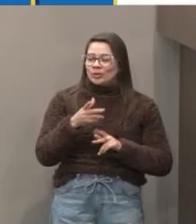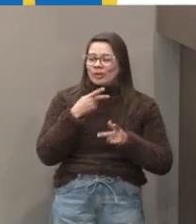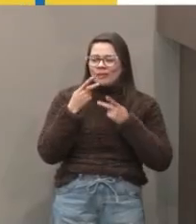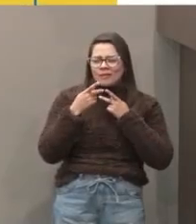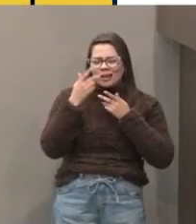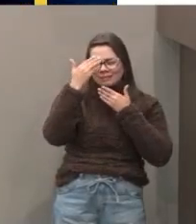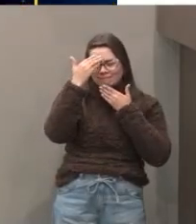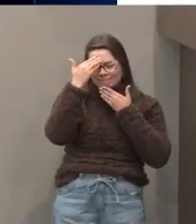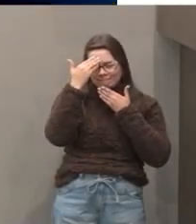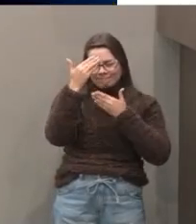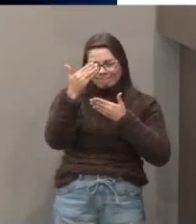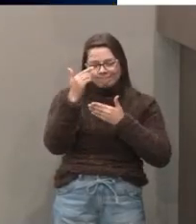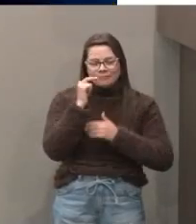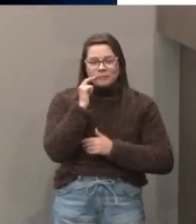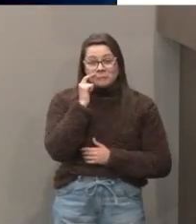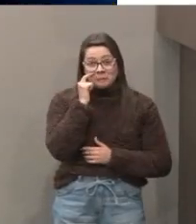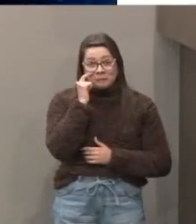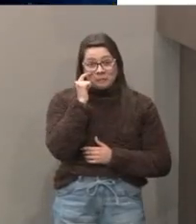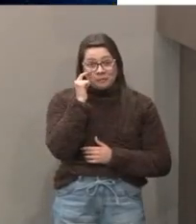muito obrigada.